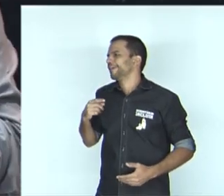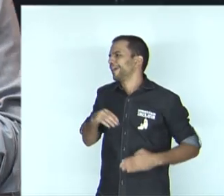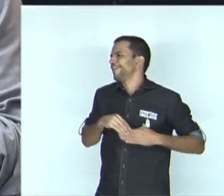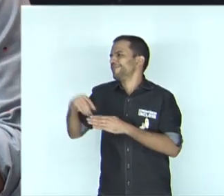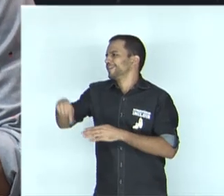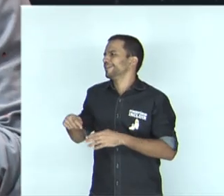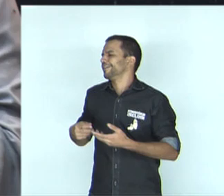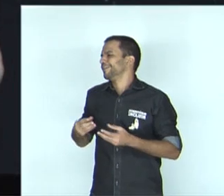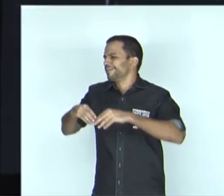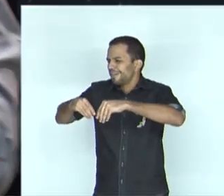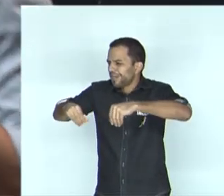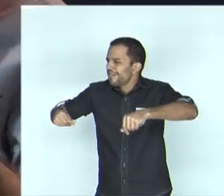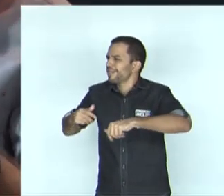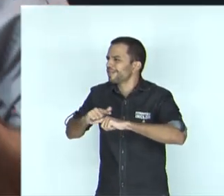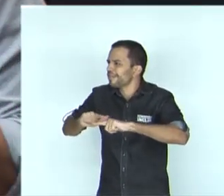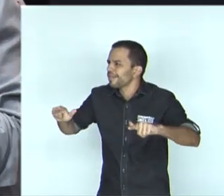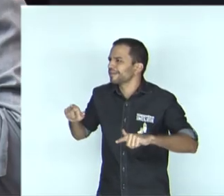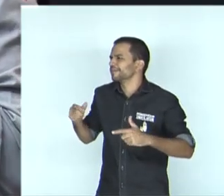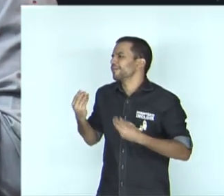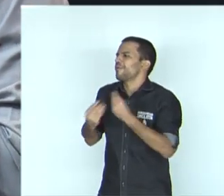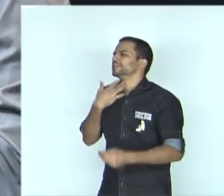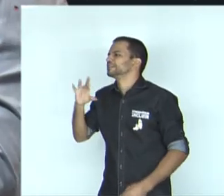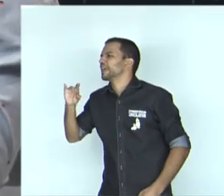ficando pilhado, ansioso.